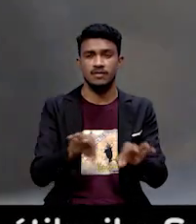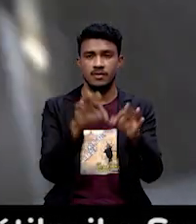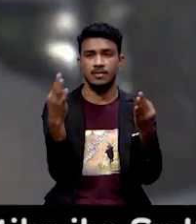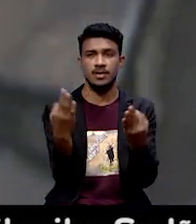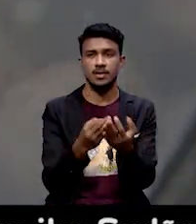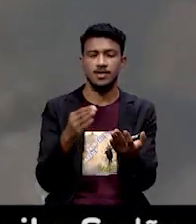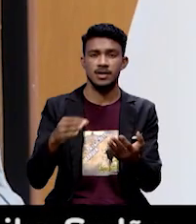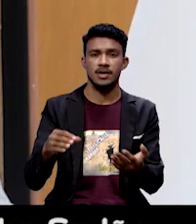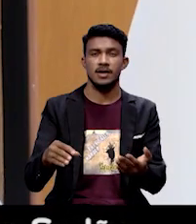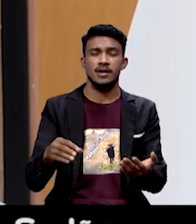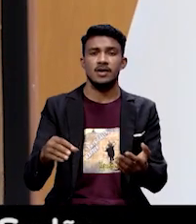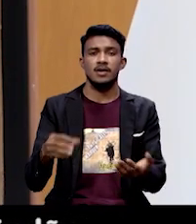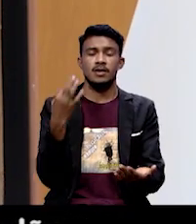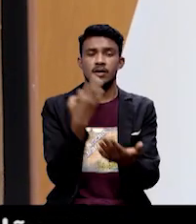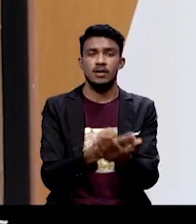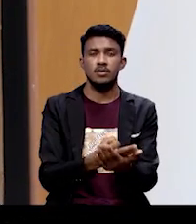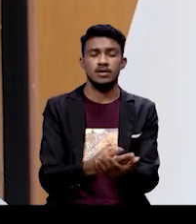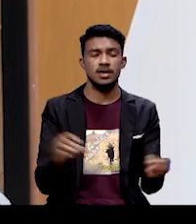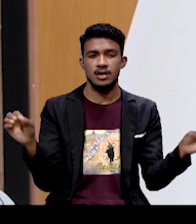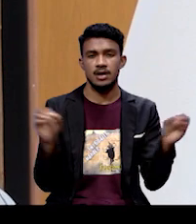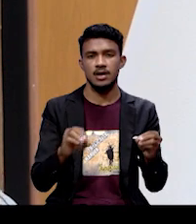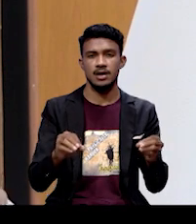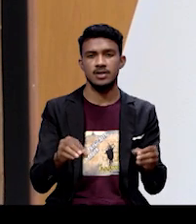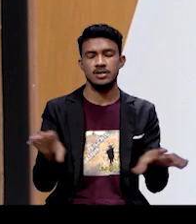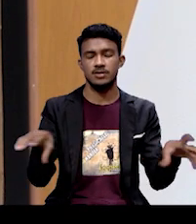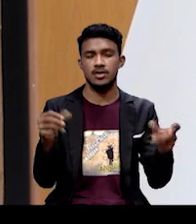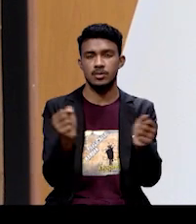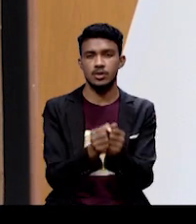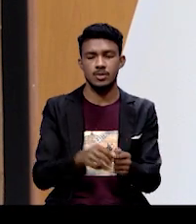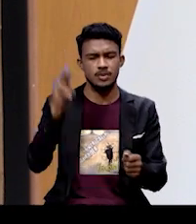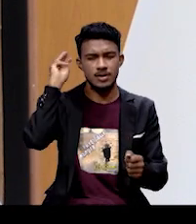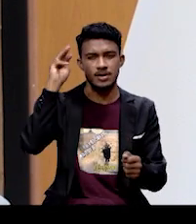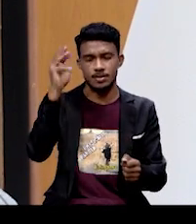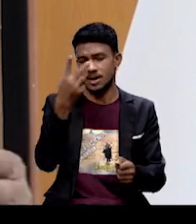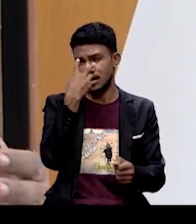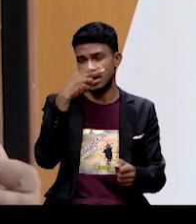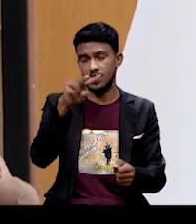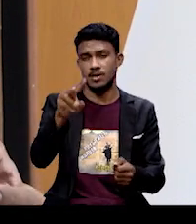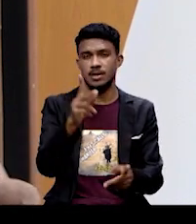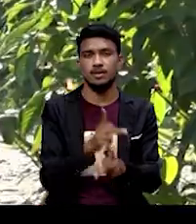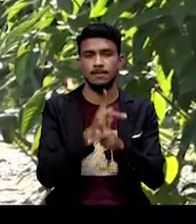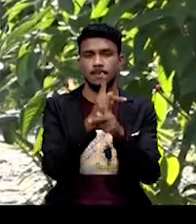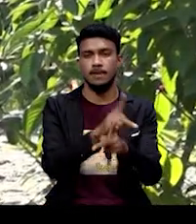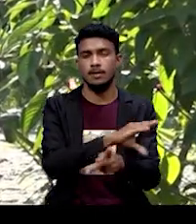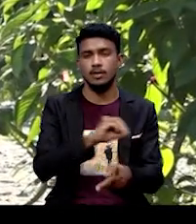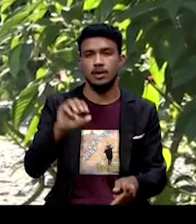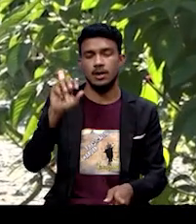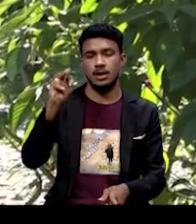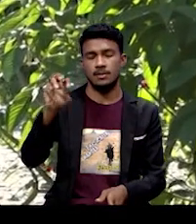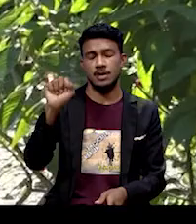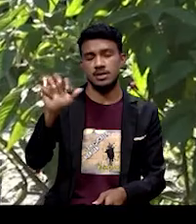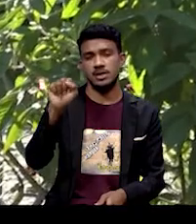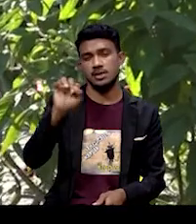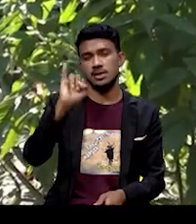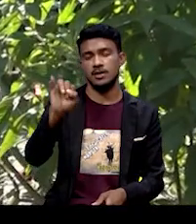Entau ami tei servisu sa mutu ko ministerus ne bema kareli ba asisten sosial. Ni liu Ministério Solidariedade Social, atau